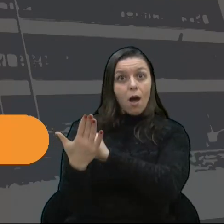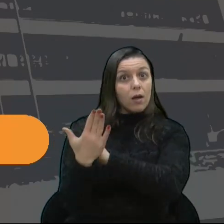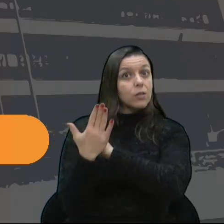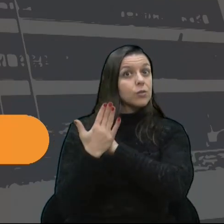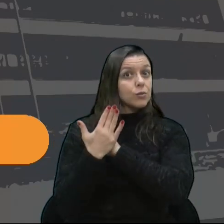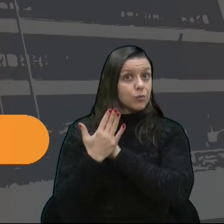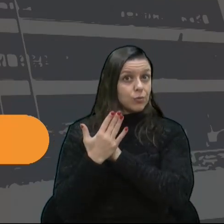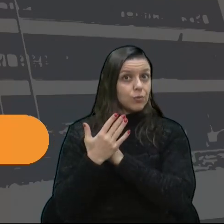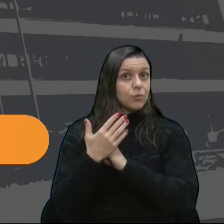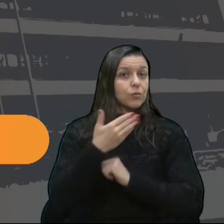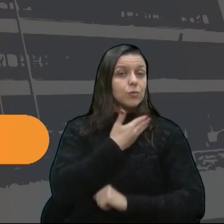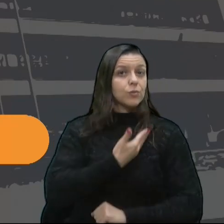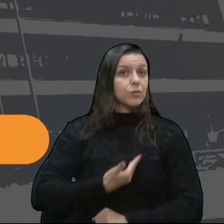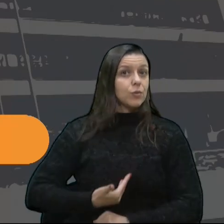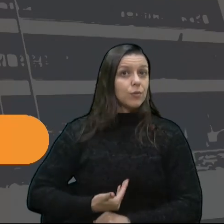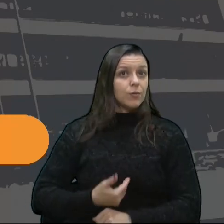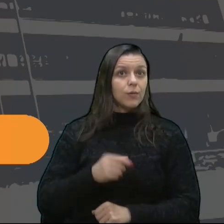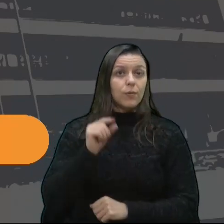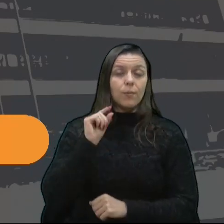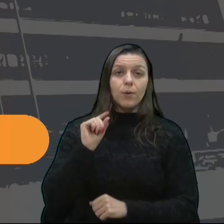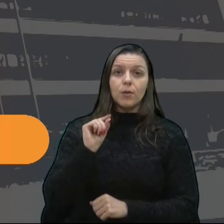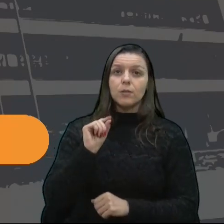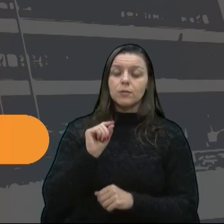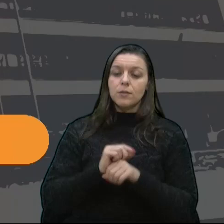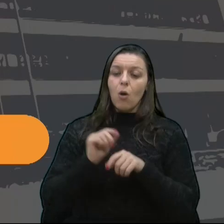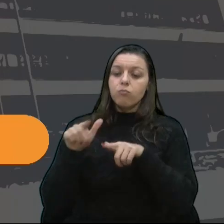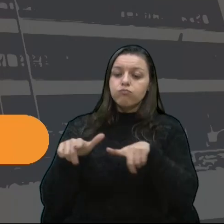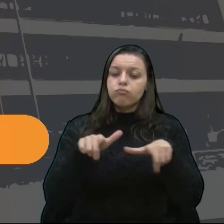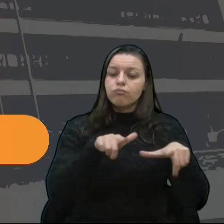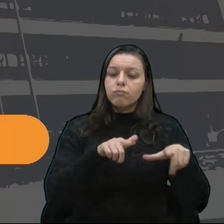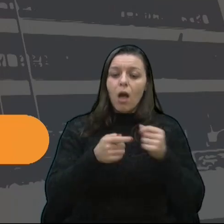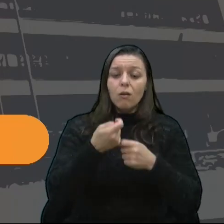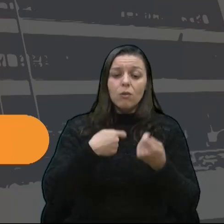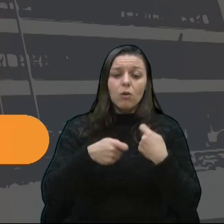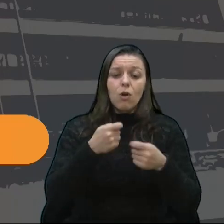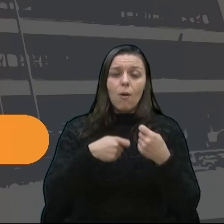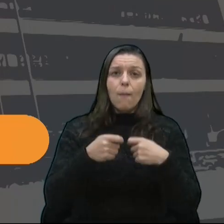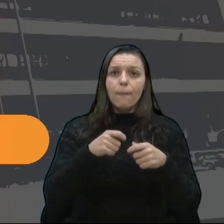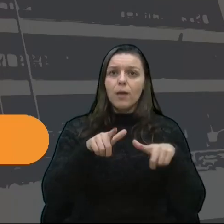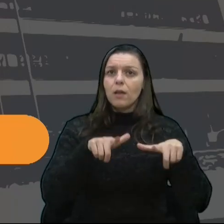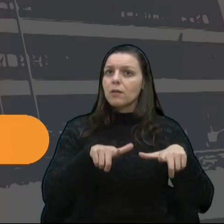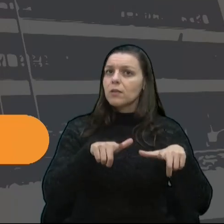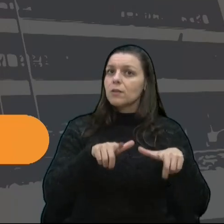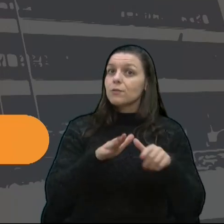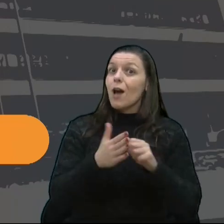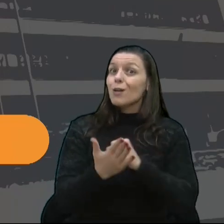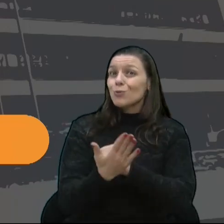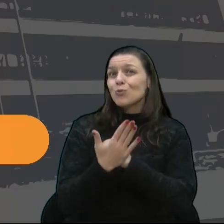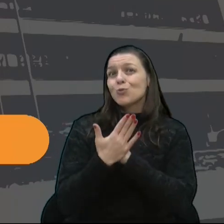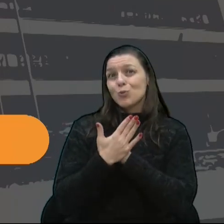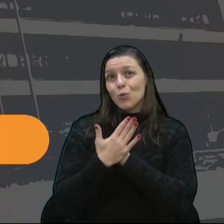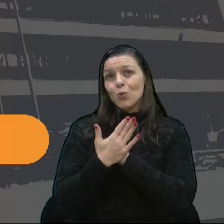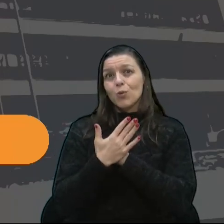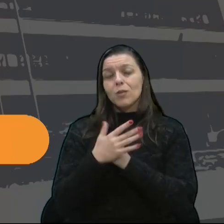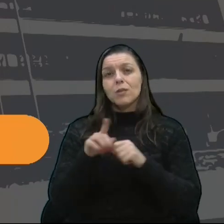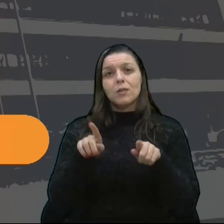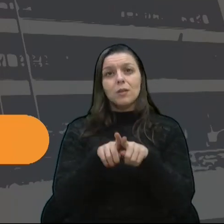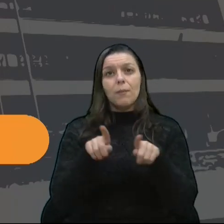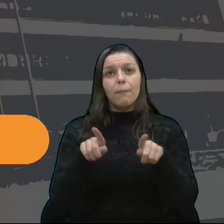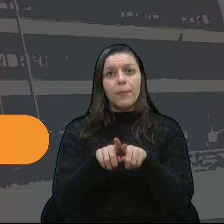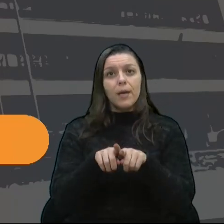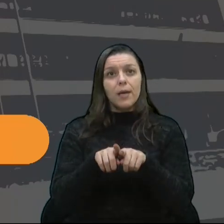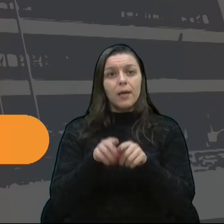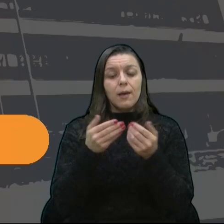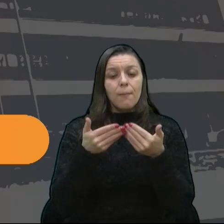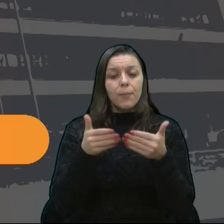nasçam e a economia local aconteça. Então, assim, ajudou muito nessa questão de autoestima, ajudou muito